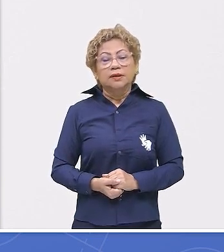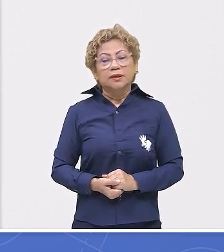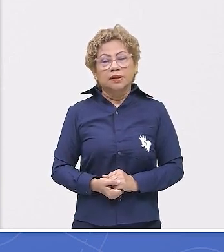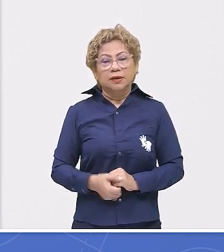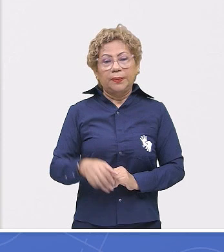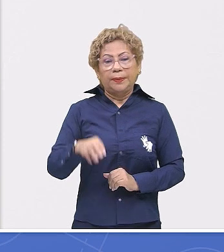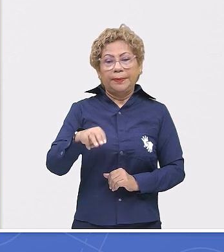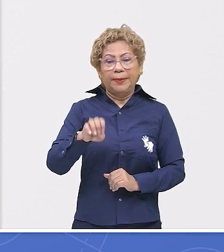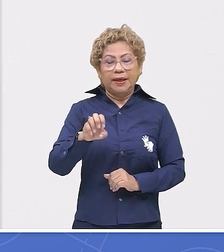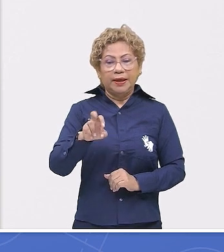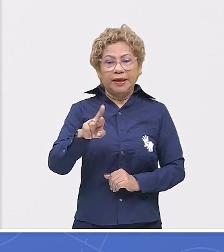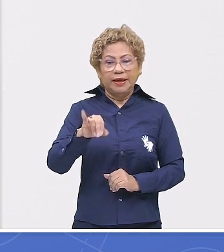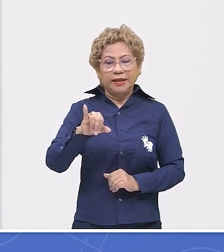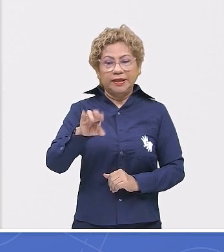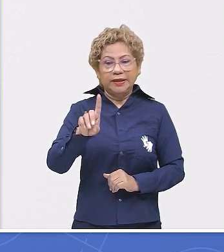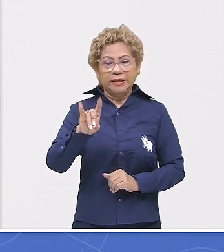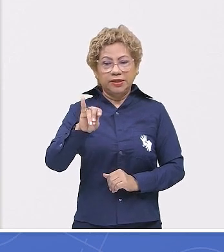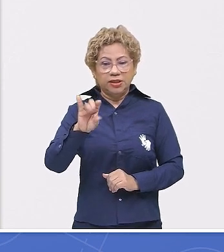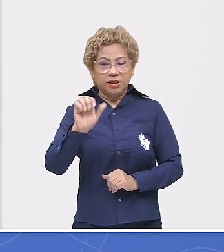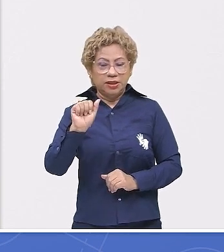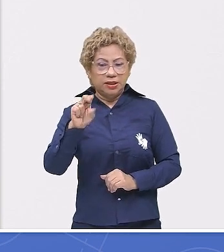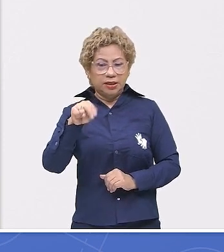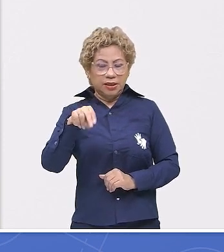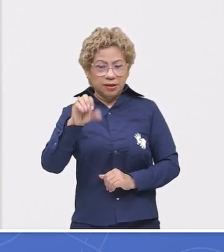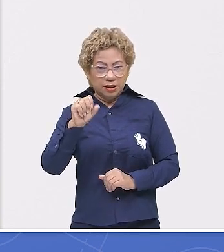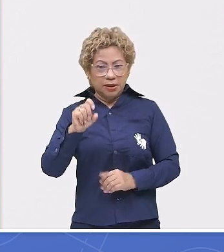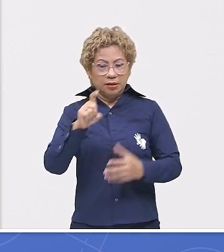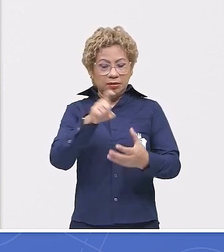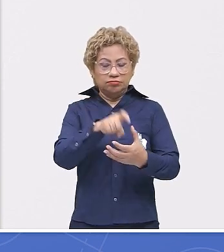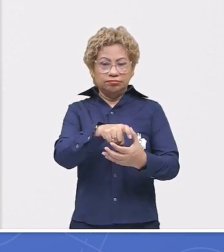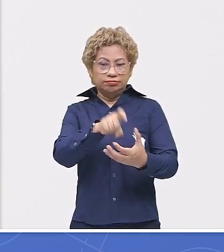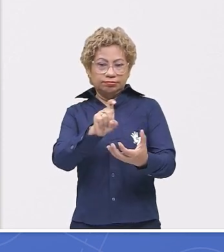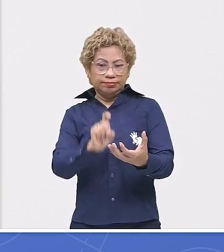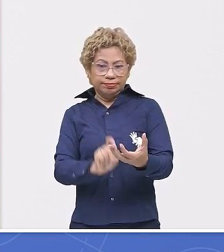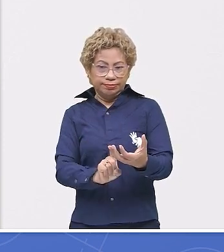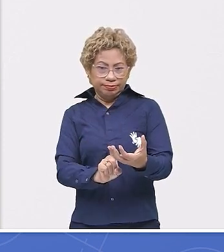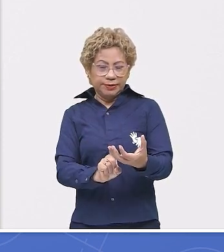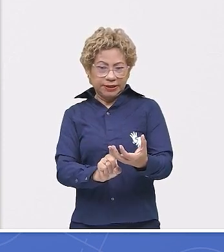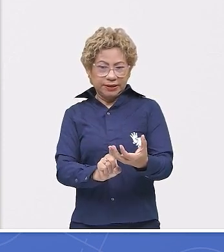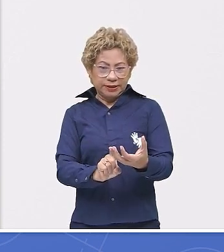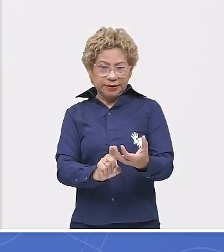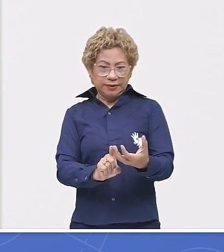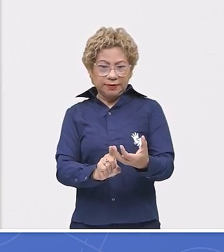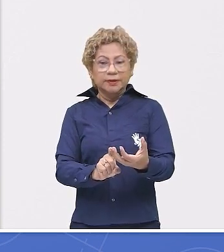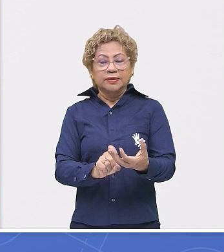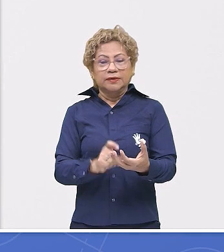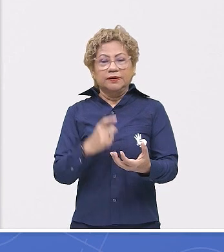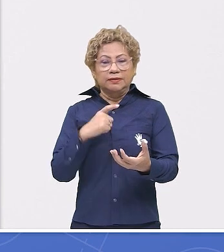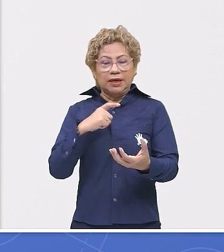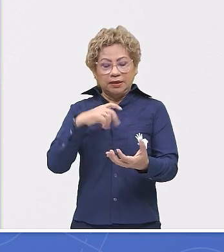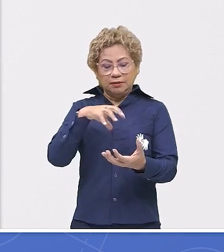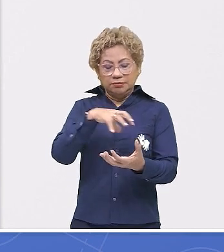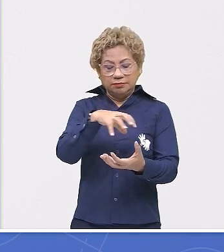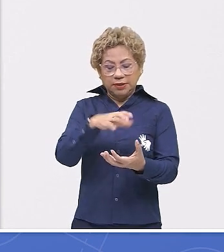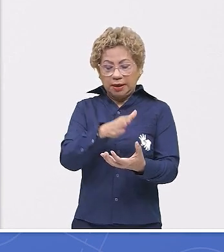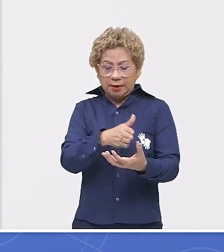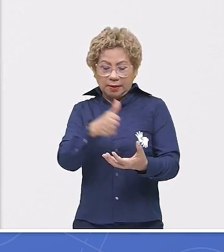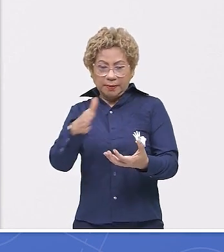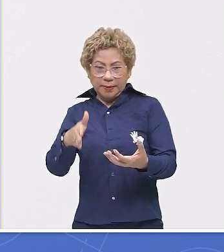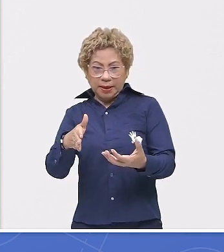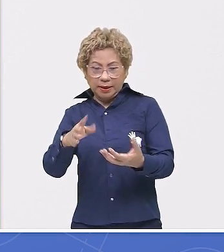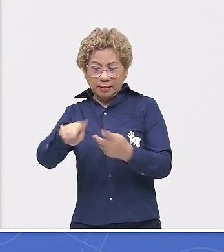Greenwich, tá, para o leste, será o quê? Positivo, enquanto o lado oposto, o